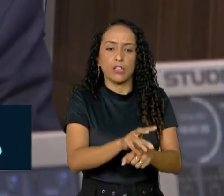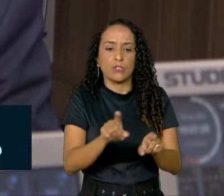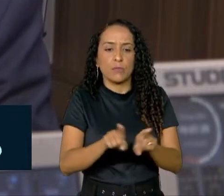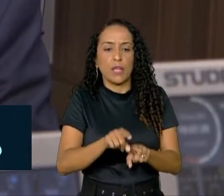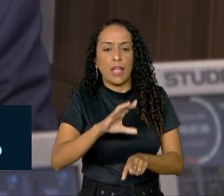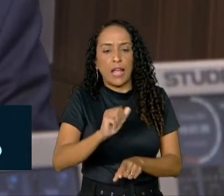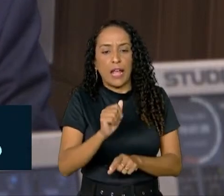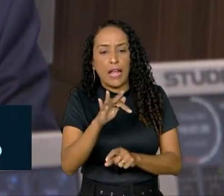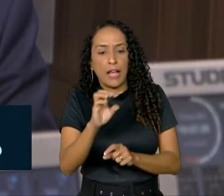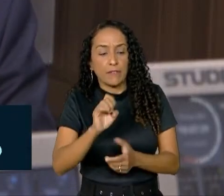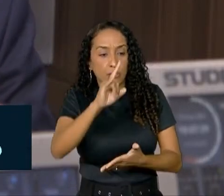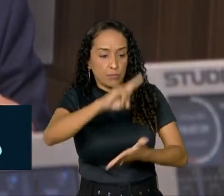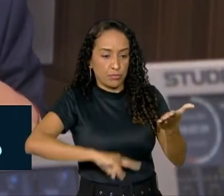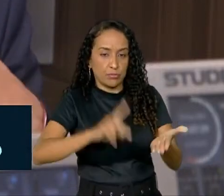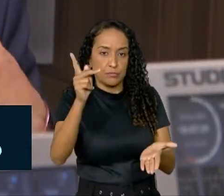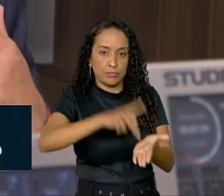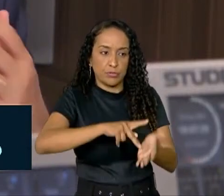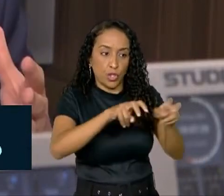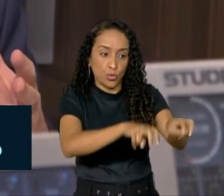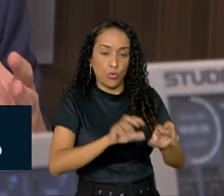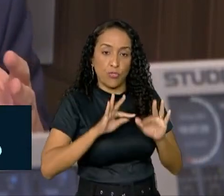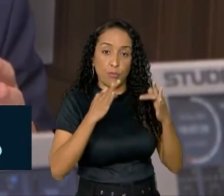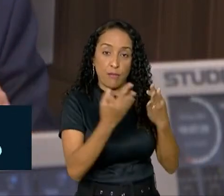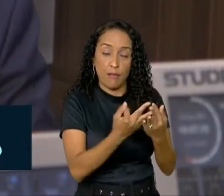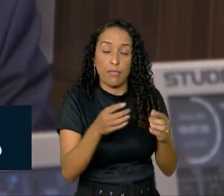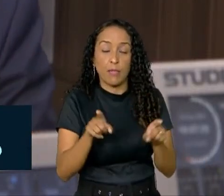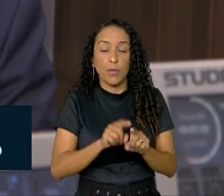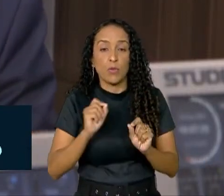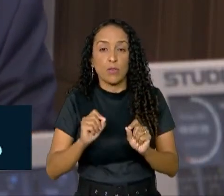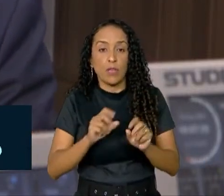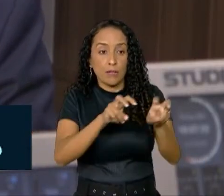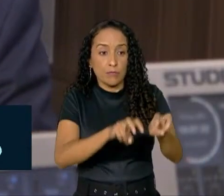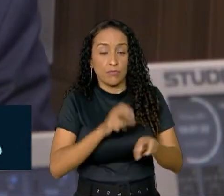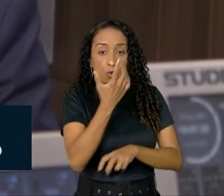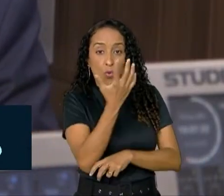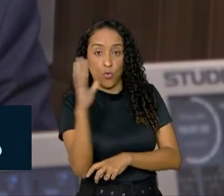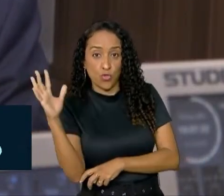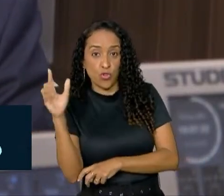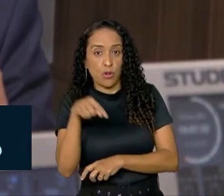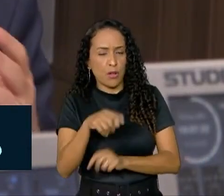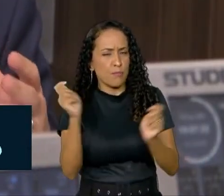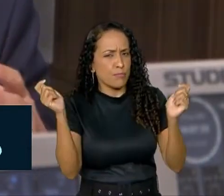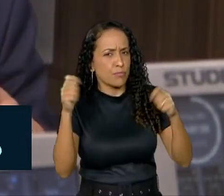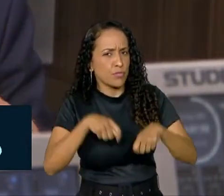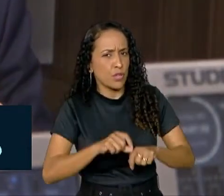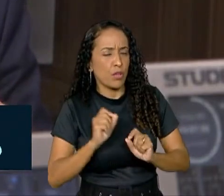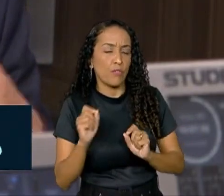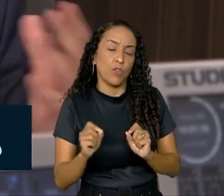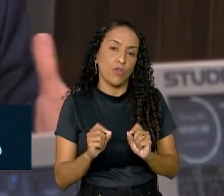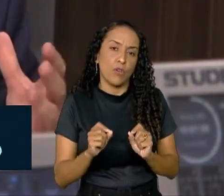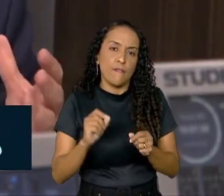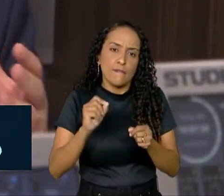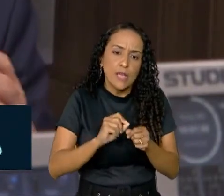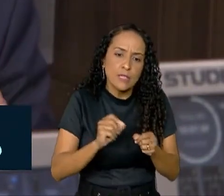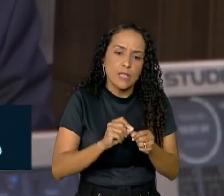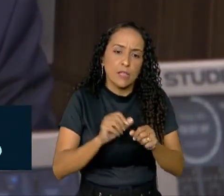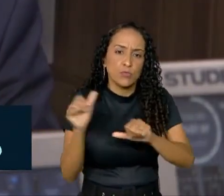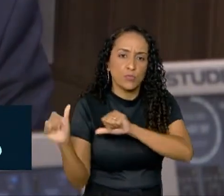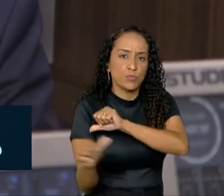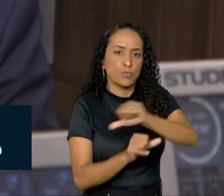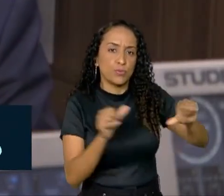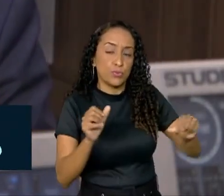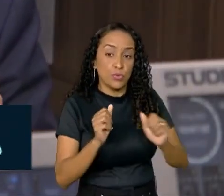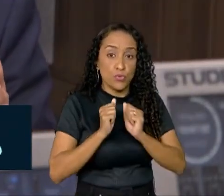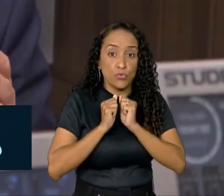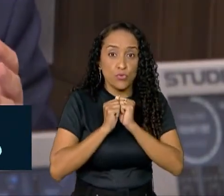a certidão de agricultor familiar, e ao mesmo tempo de agroecologia, para que ele possa, fazendo a transição